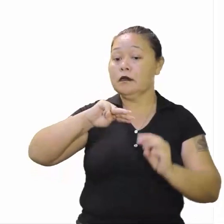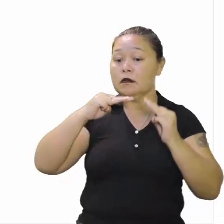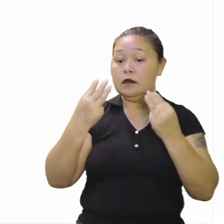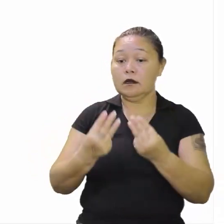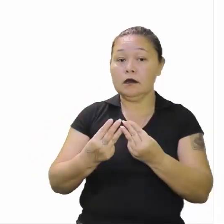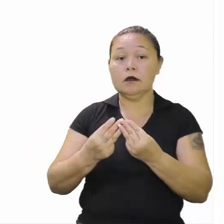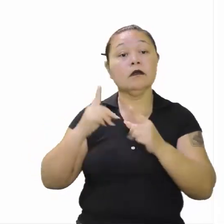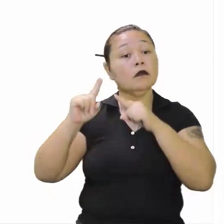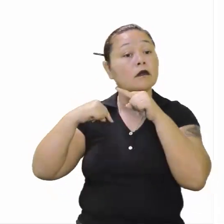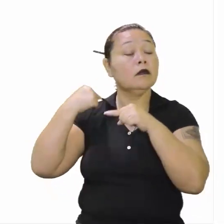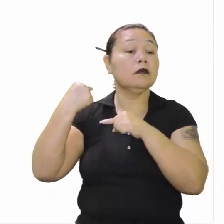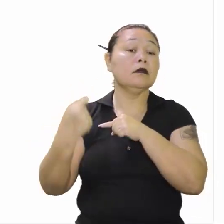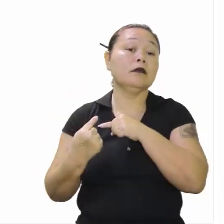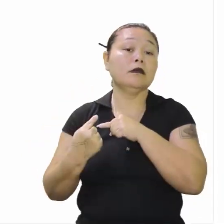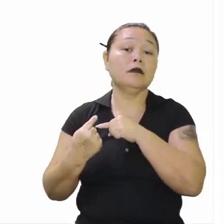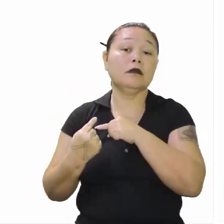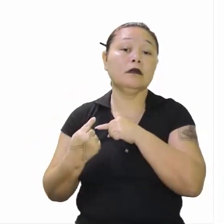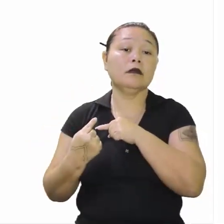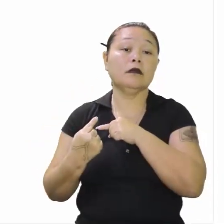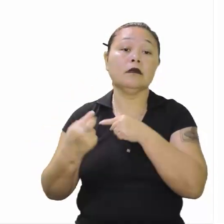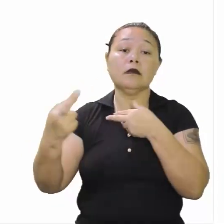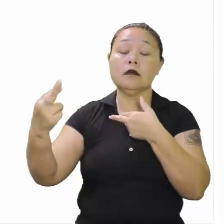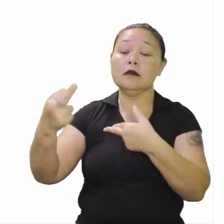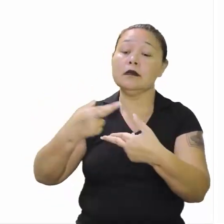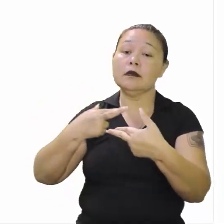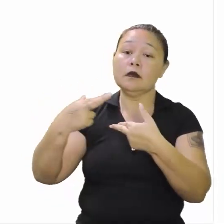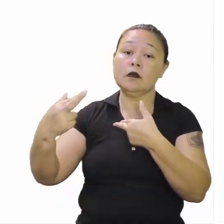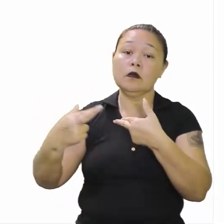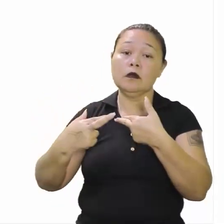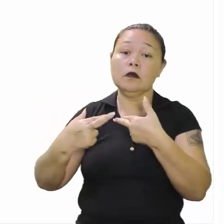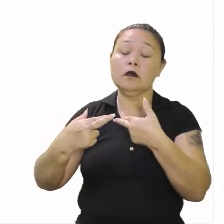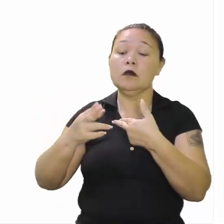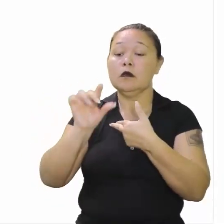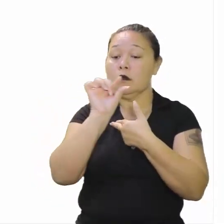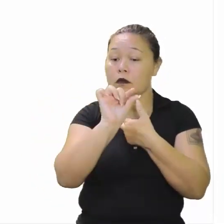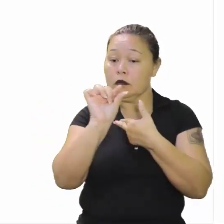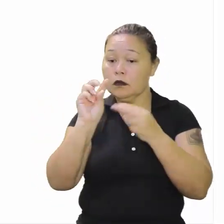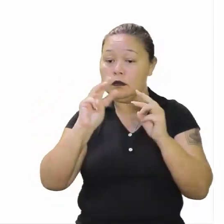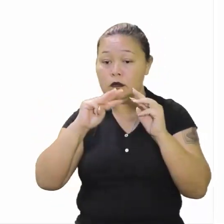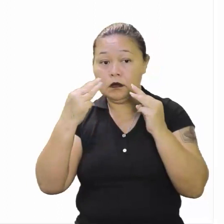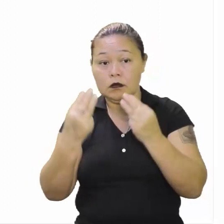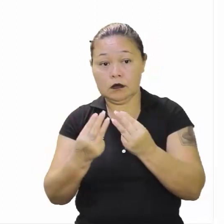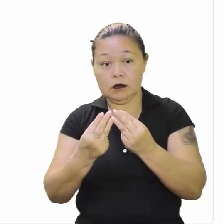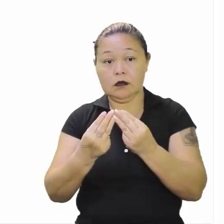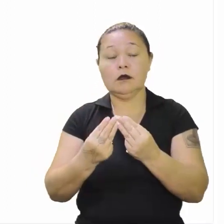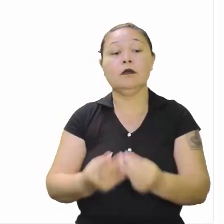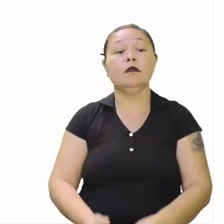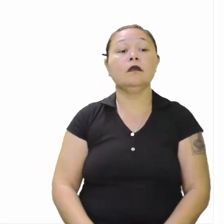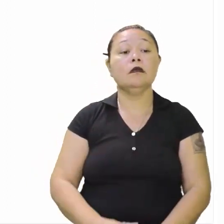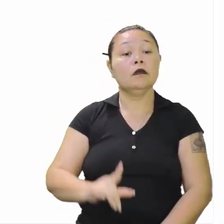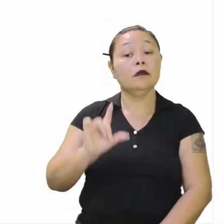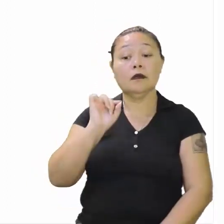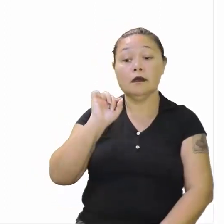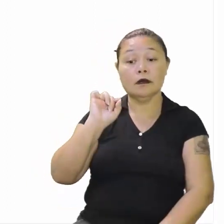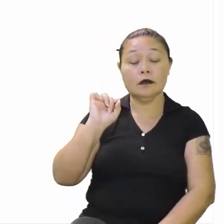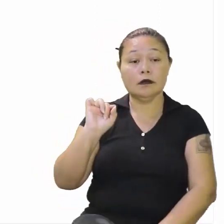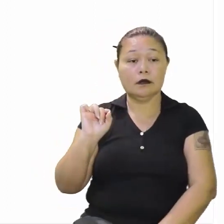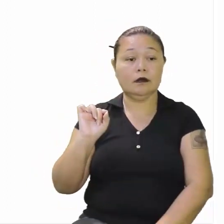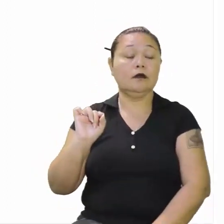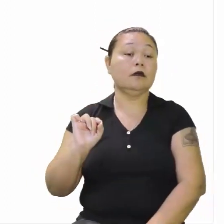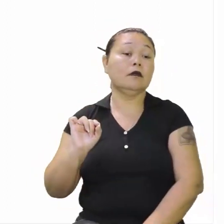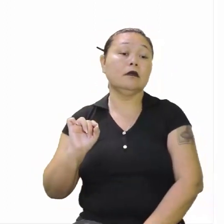Na sequência, nós temos relação entre as unidades de massa, que diz o seguinte: